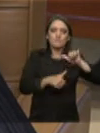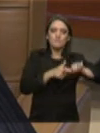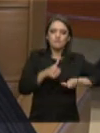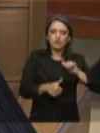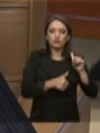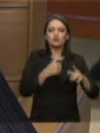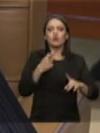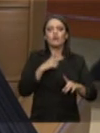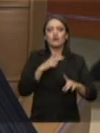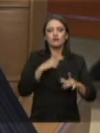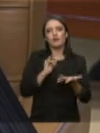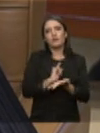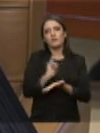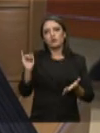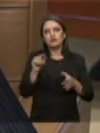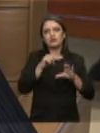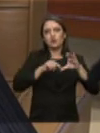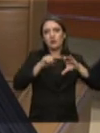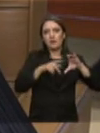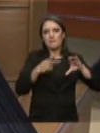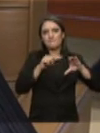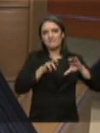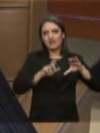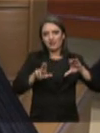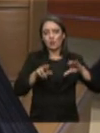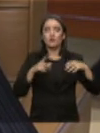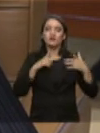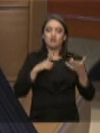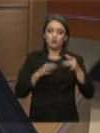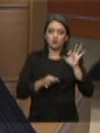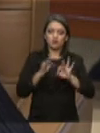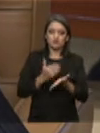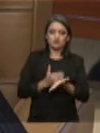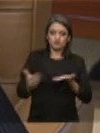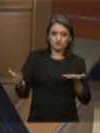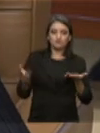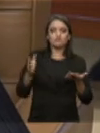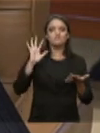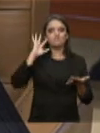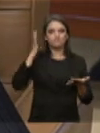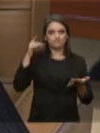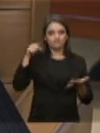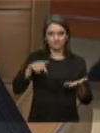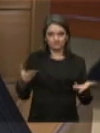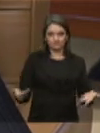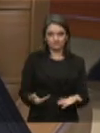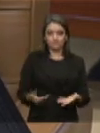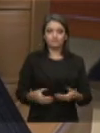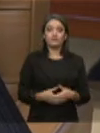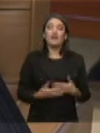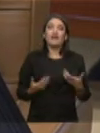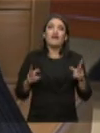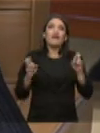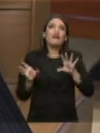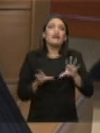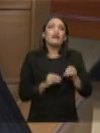para importação de pneus, proibição a partir deste julgamento por submissão ao que decidido nesta arguição. E temos,